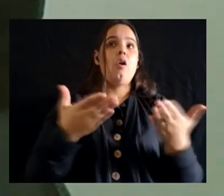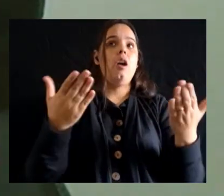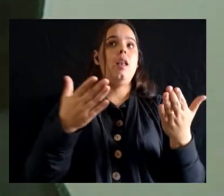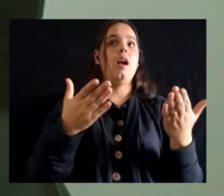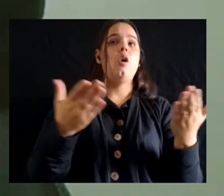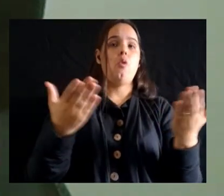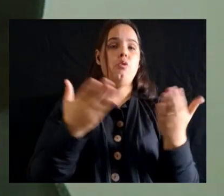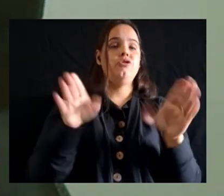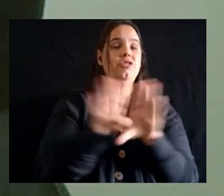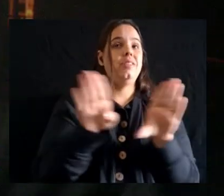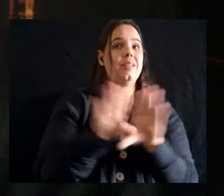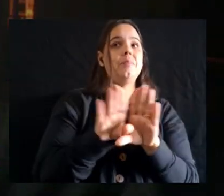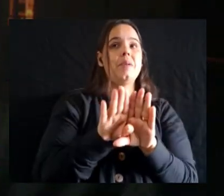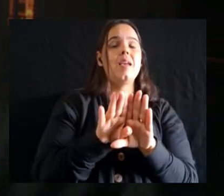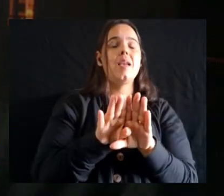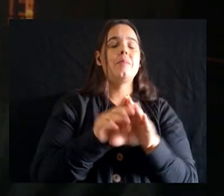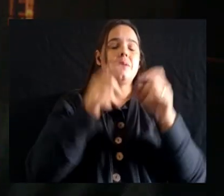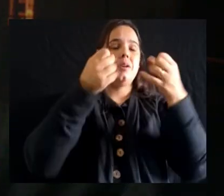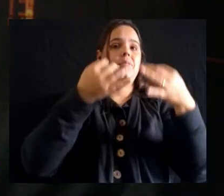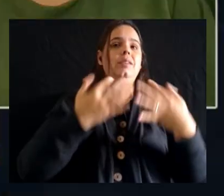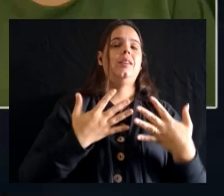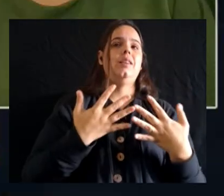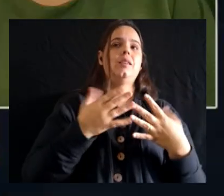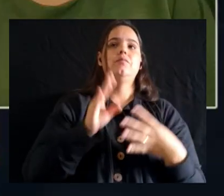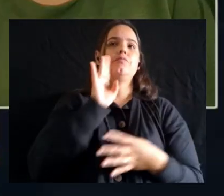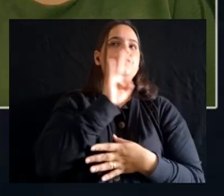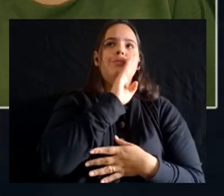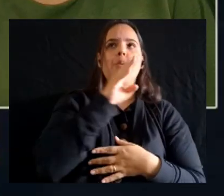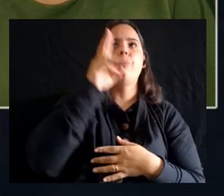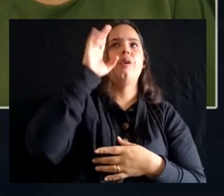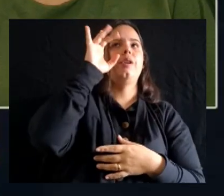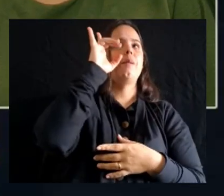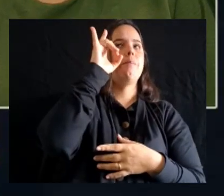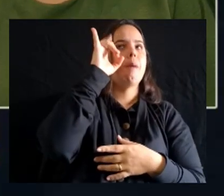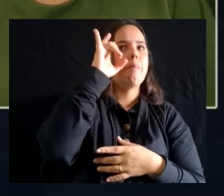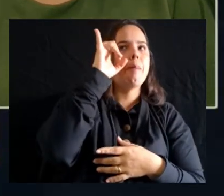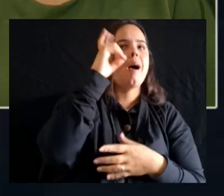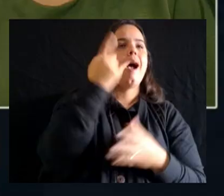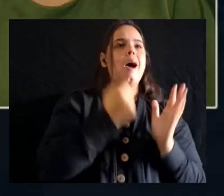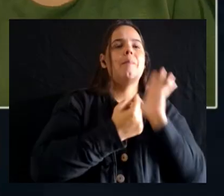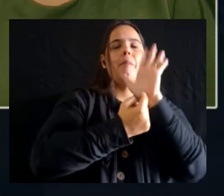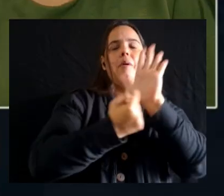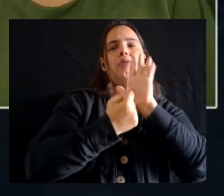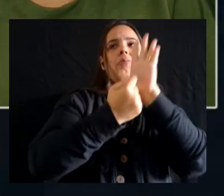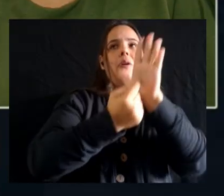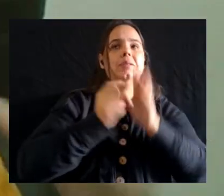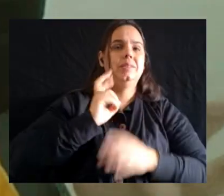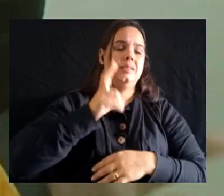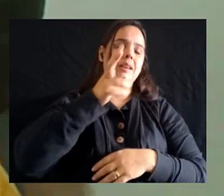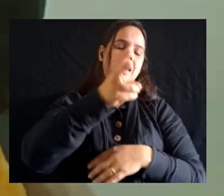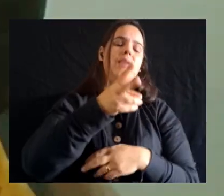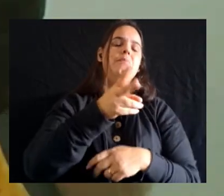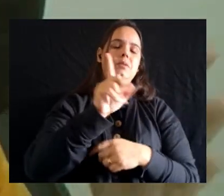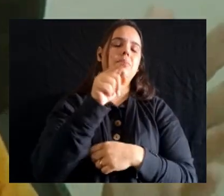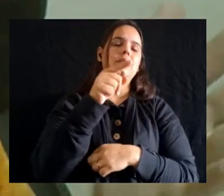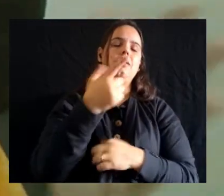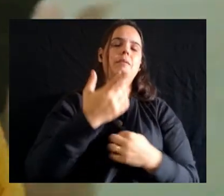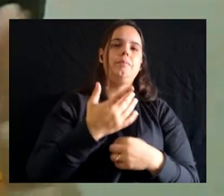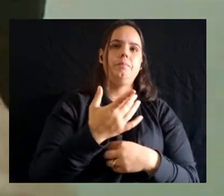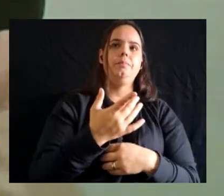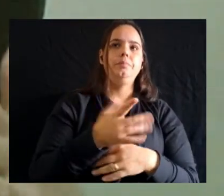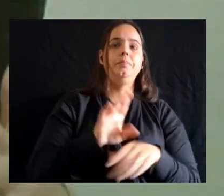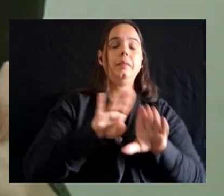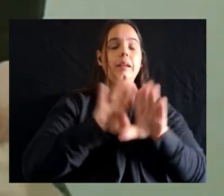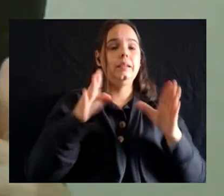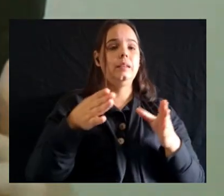É, né? Verdade. Então, é algo que a demanda mesmo, né, de pacientes nessa faixa ali dos